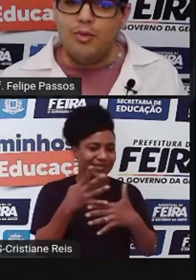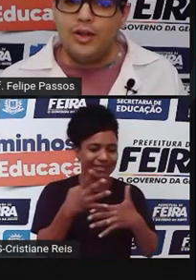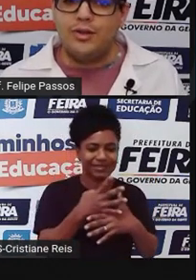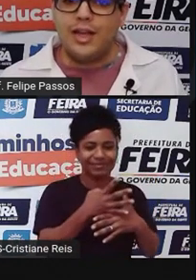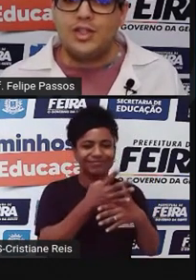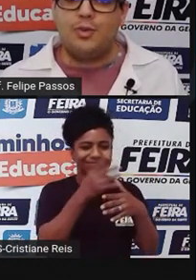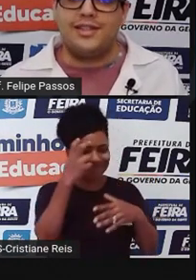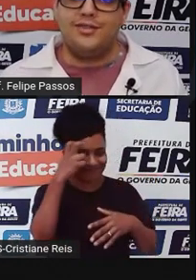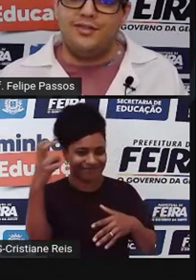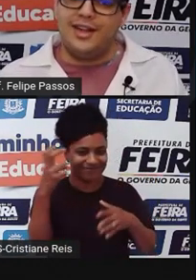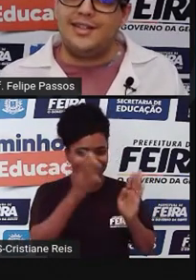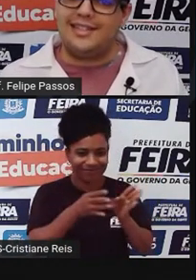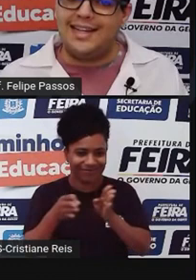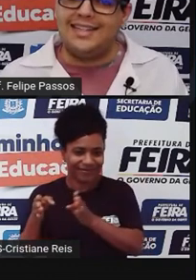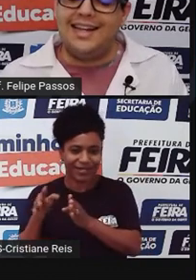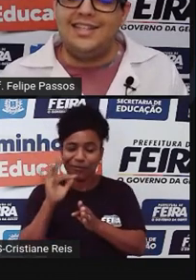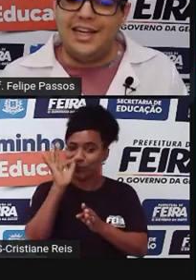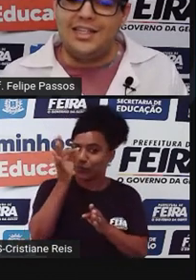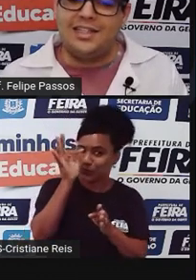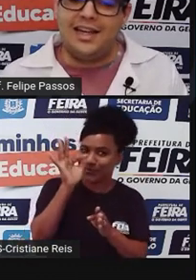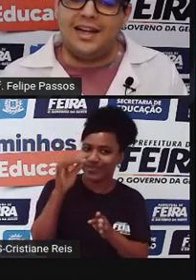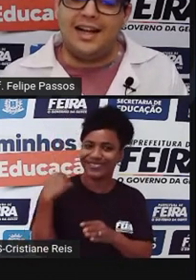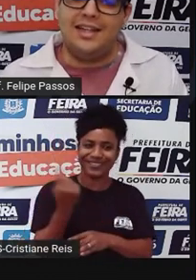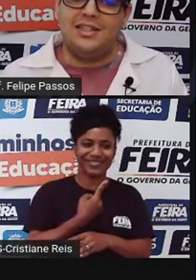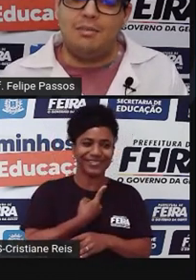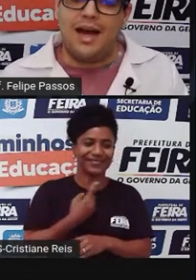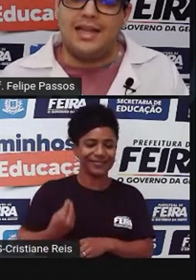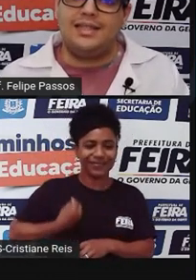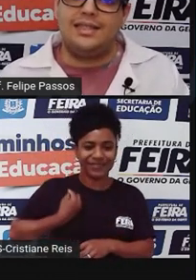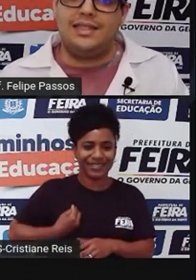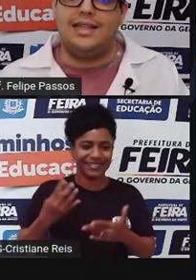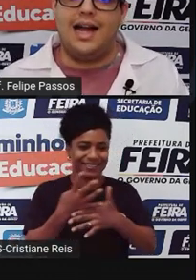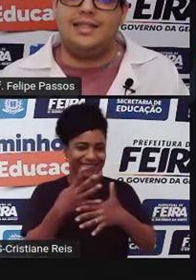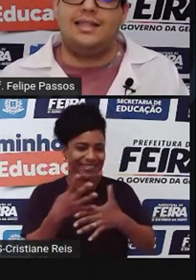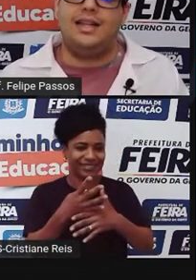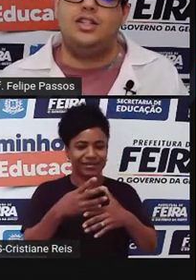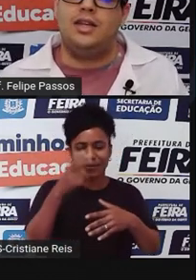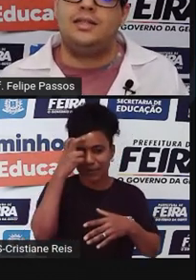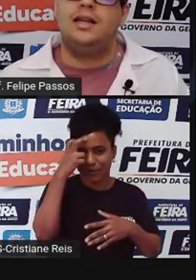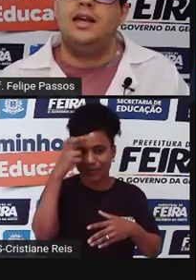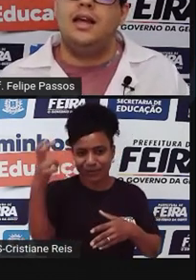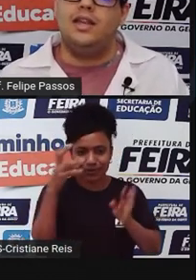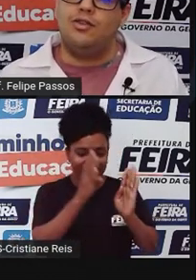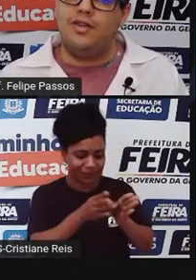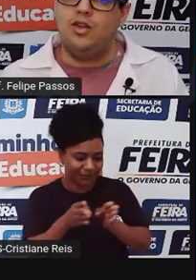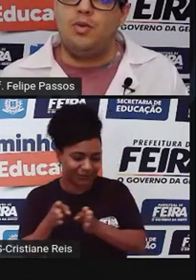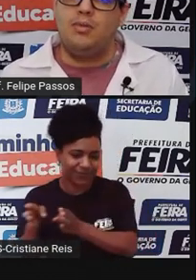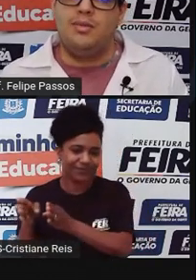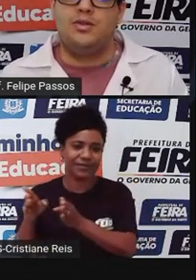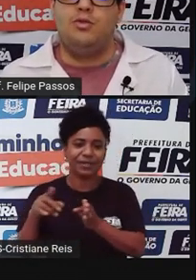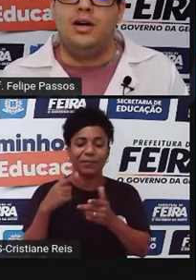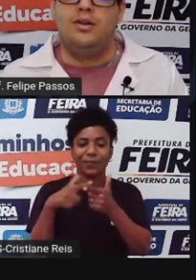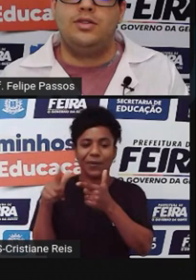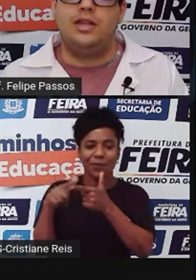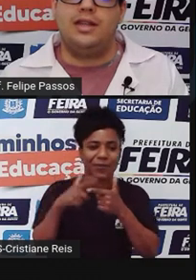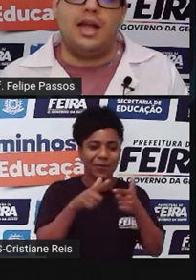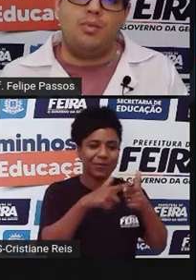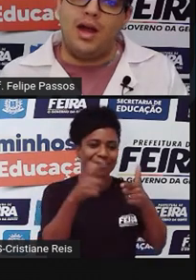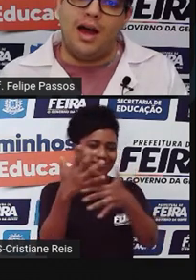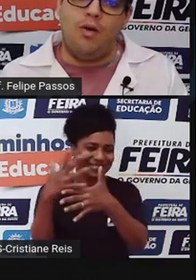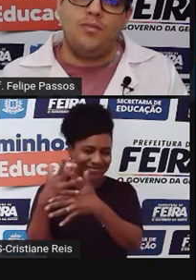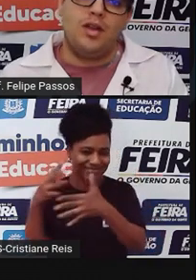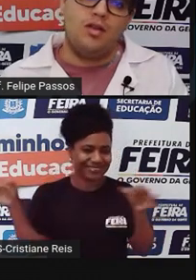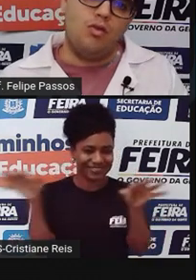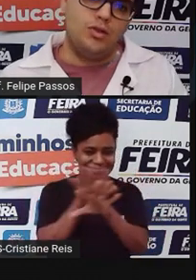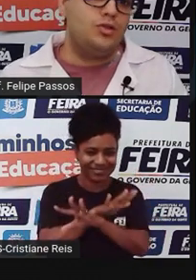Espero muito que a gente possa viver na cidade inteligente né Cada dia mais cidades inteligente resolvendo problemas urbanos